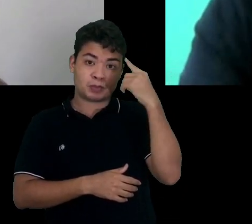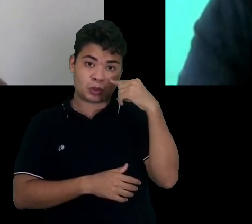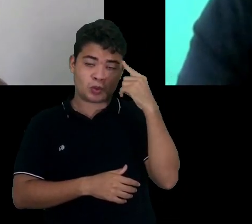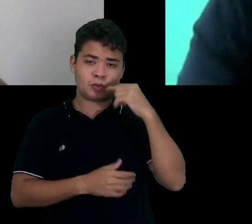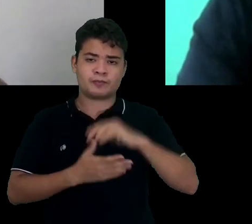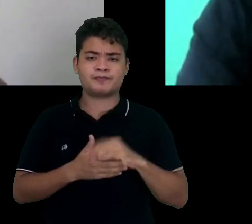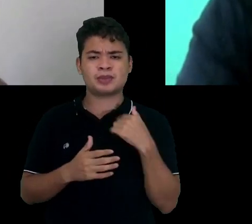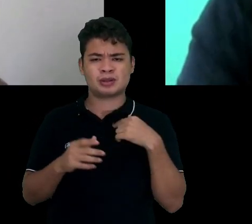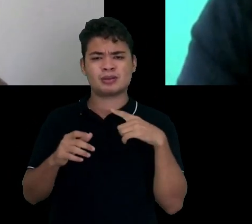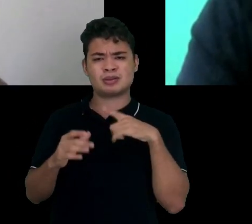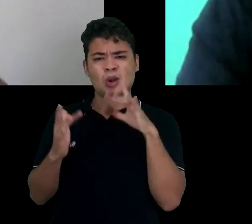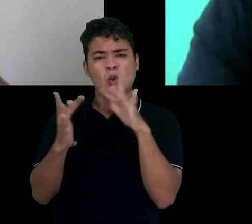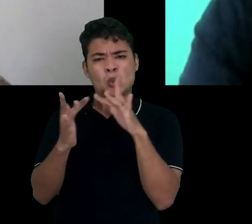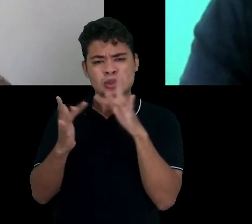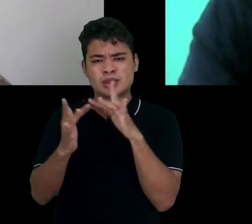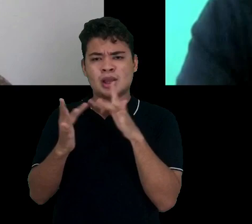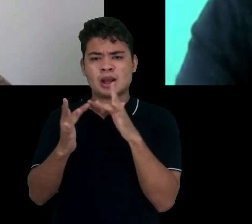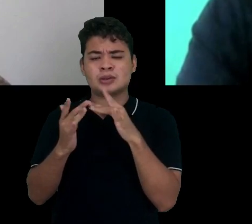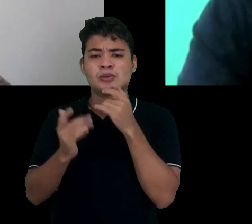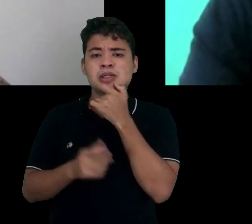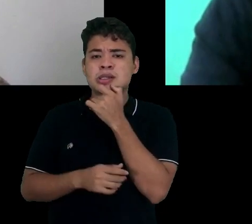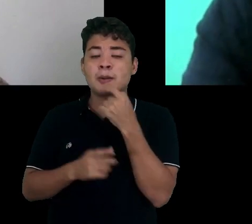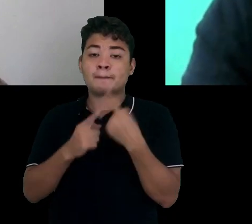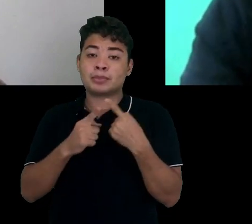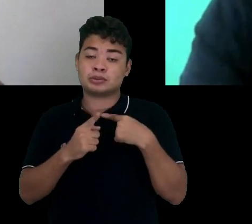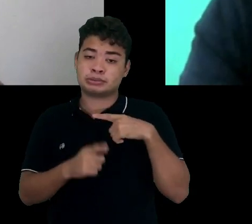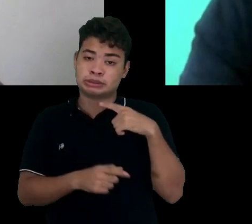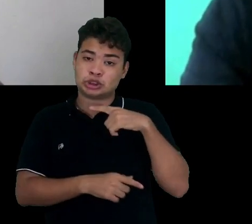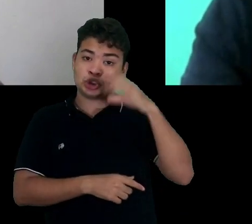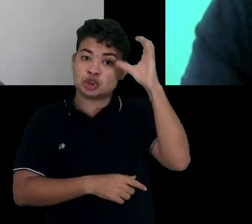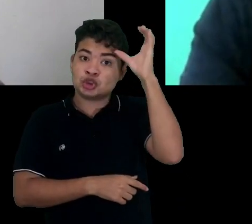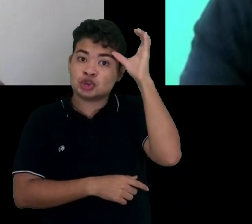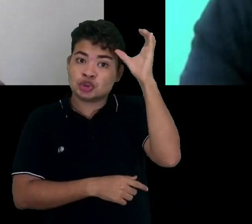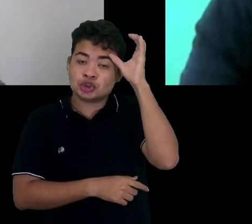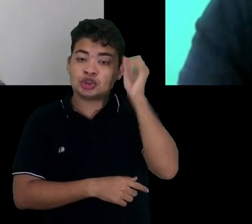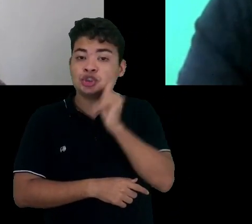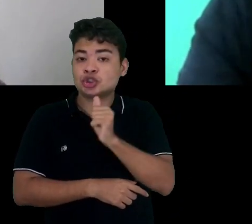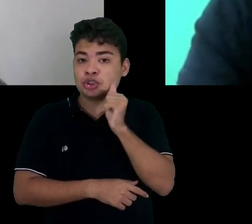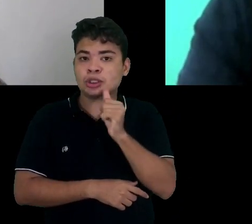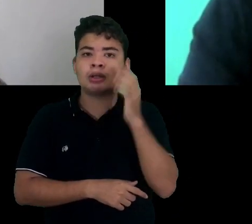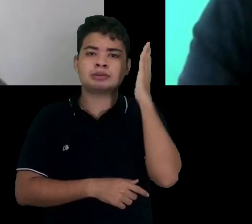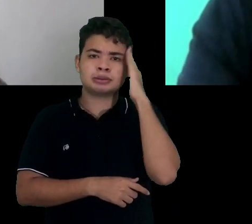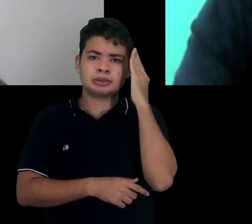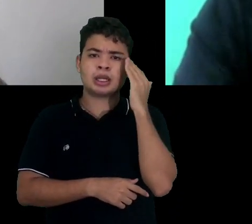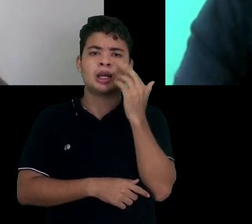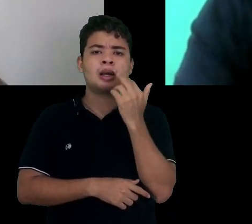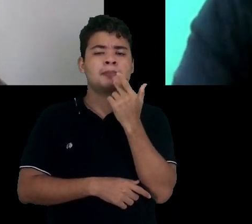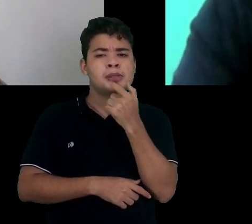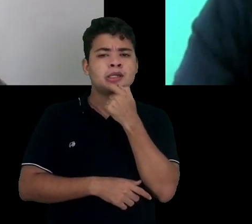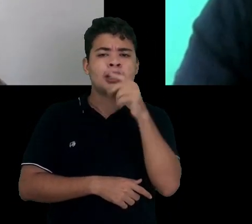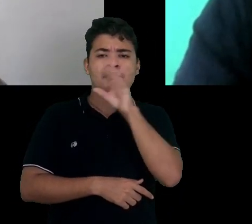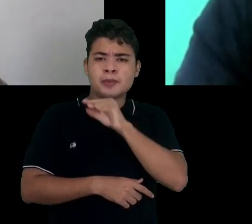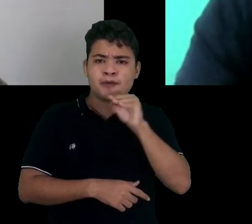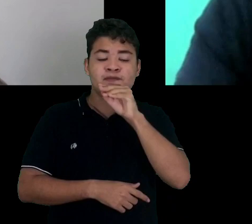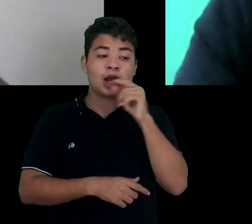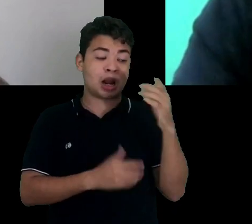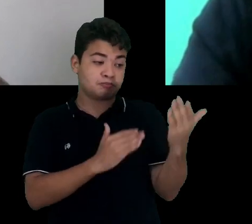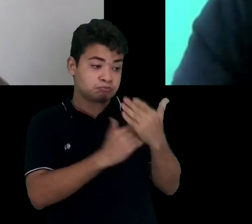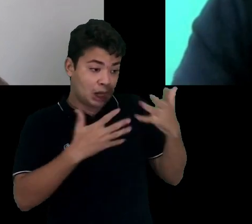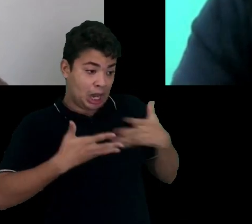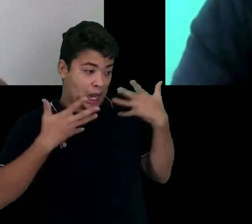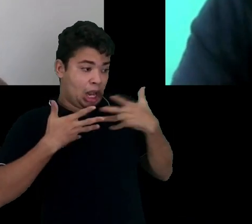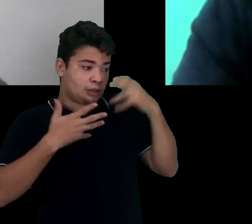um pouco de contato com inglês, porque eu tinha uma tia, tenho uma tia que fala inglês, e sempre me incentivou a